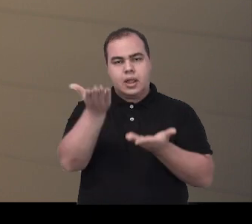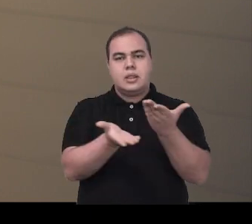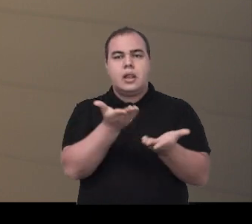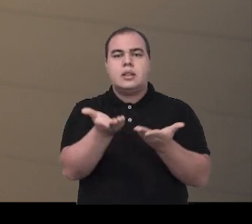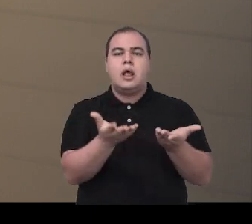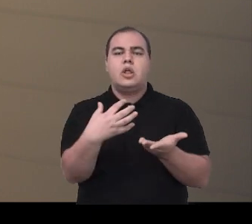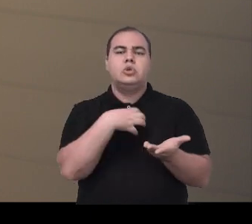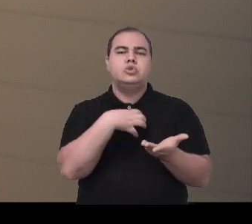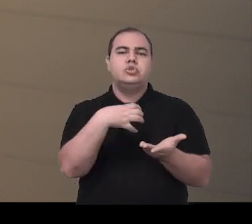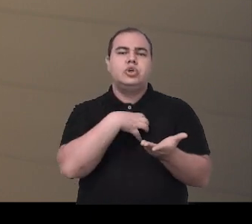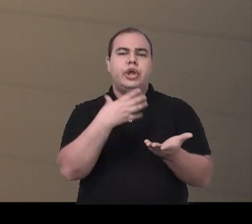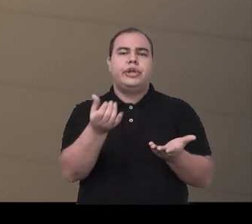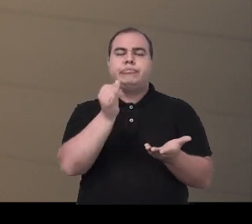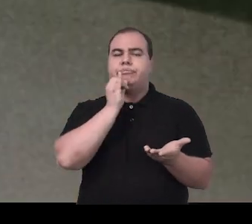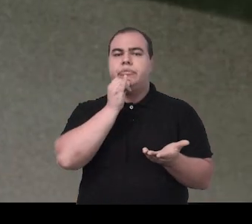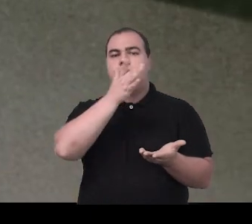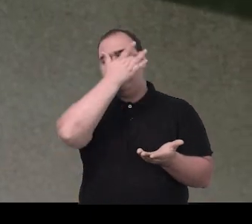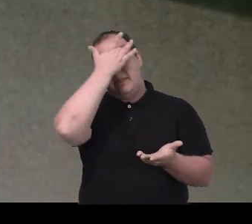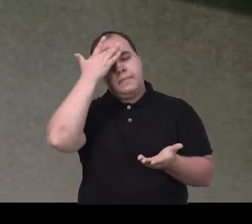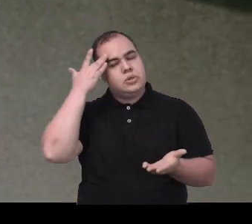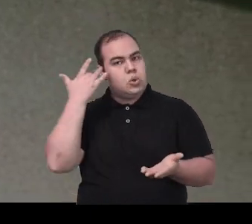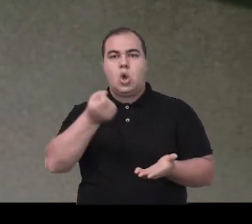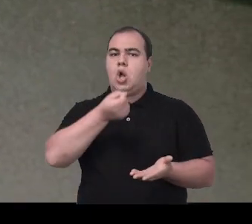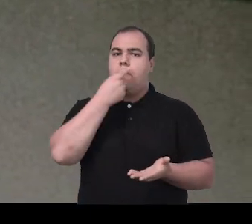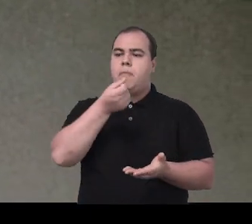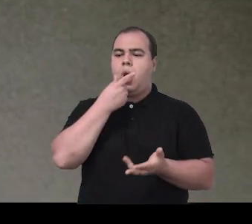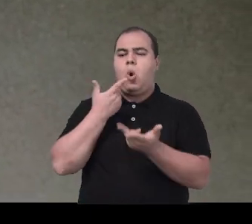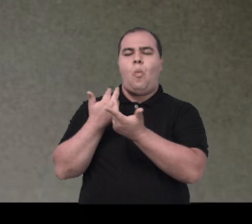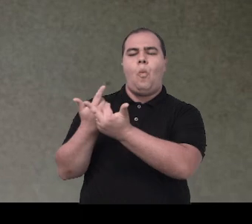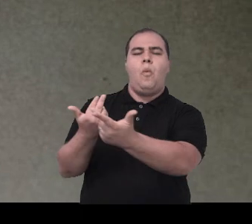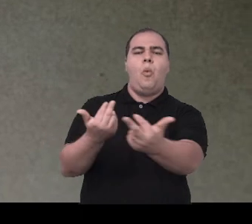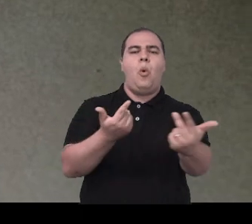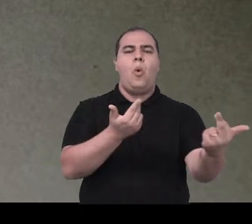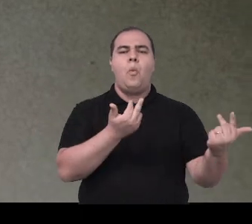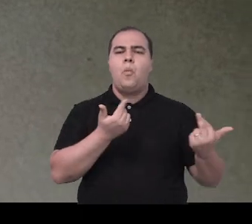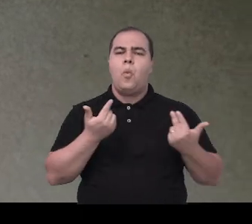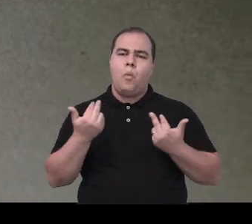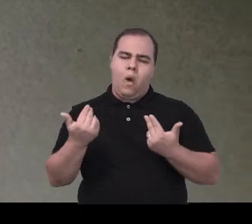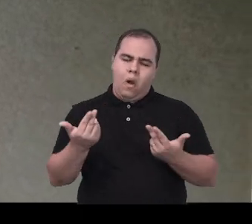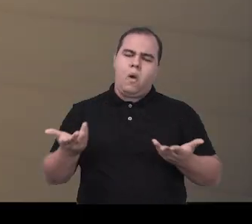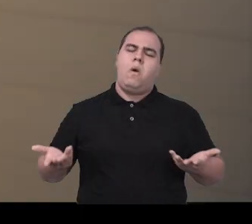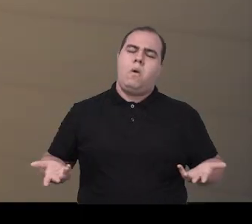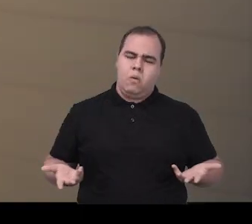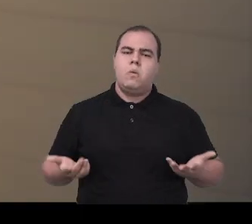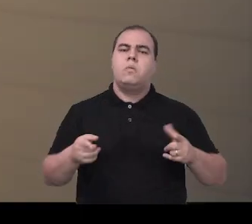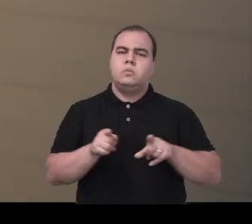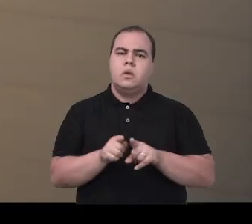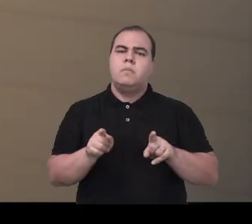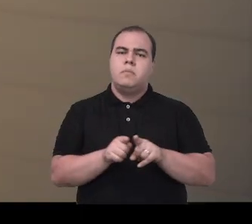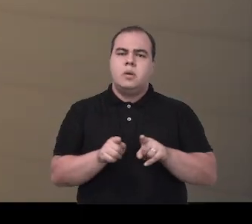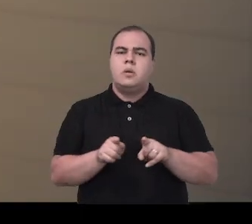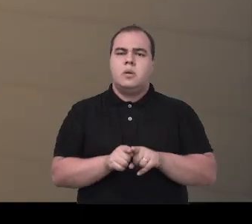de uma forma muito homogênea, né? Todo mundo tomava quase que as mesmas medicações, né? Porque também o universo das